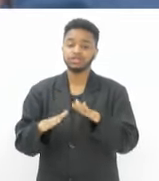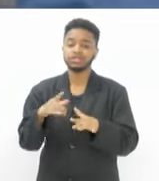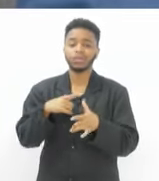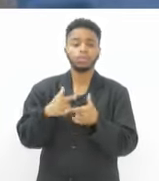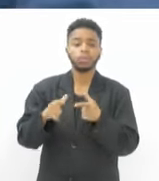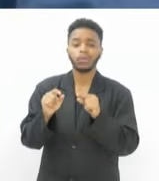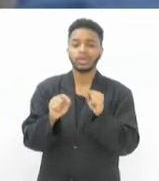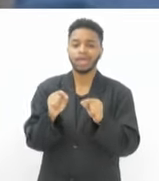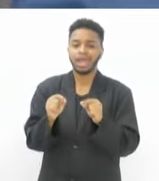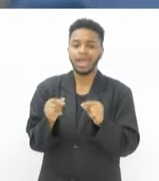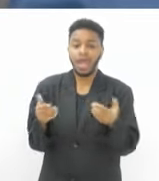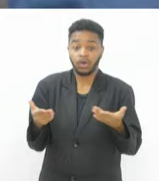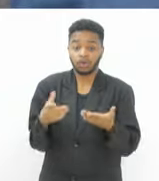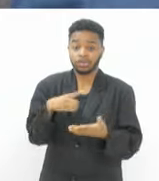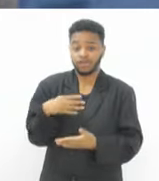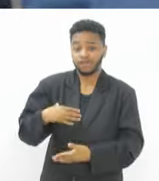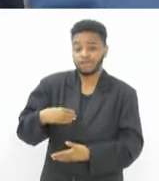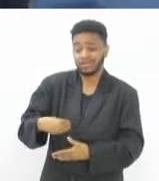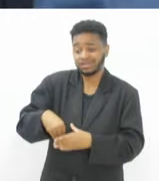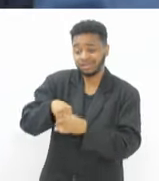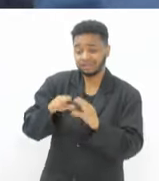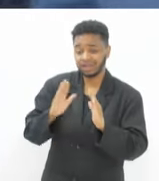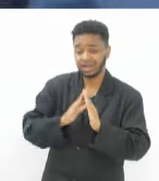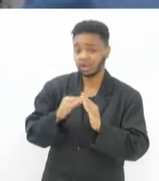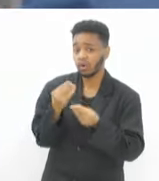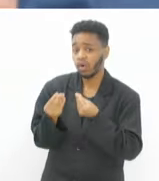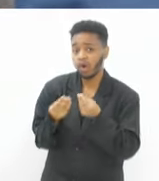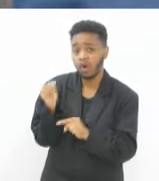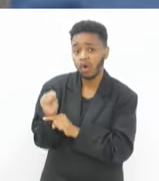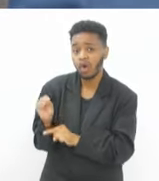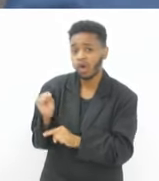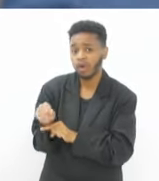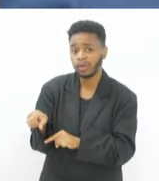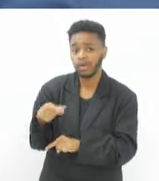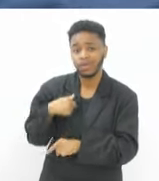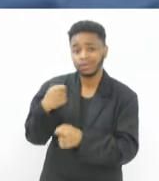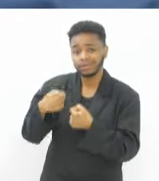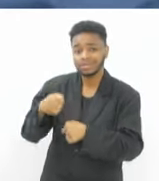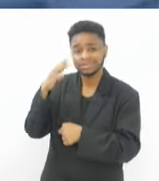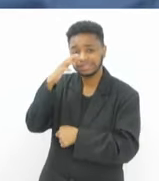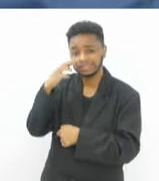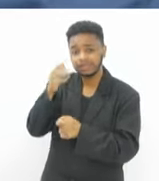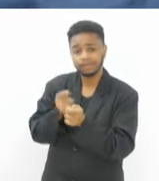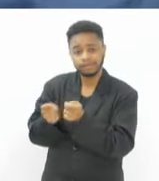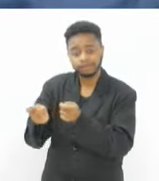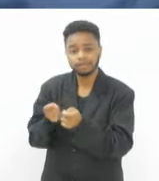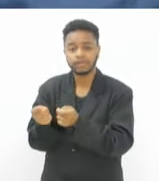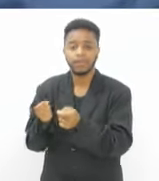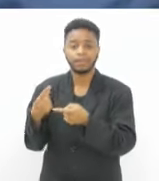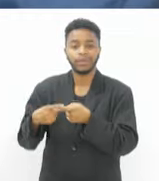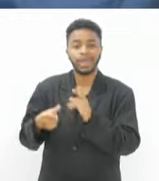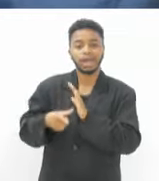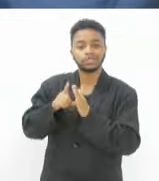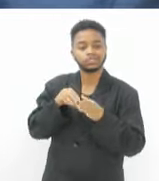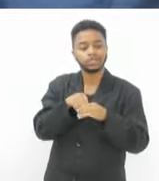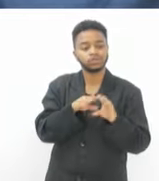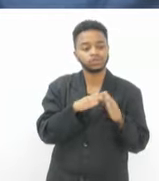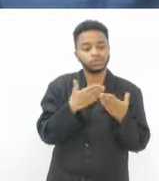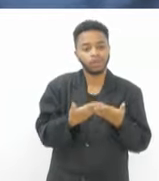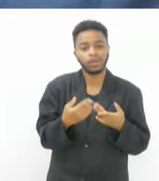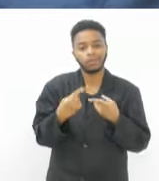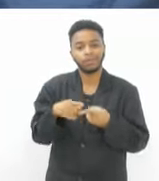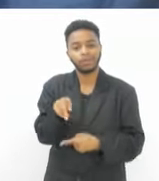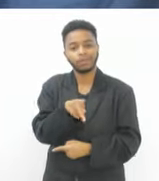meu Deus, agora tenho filhos em casa, preciso monitorar, eles estavam na escola, né? Os professores descansam